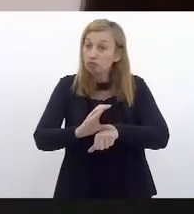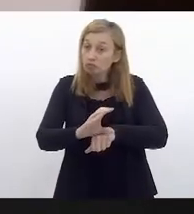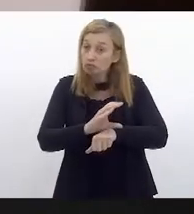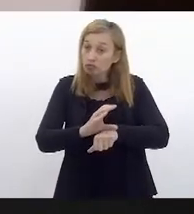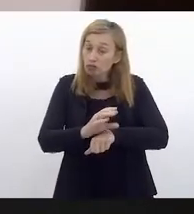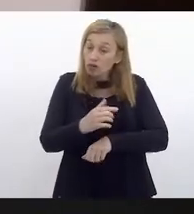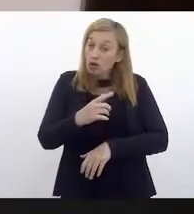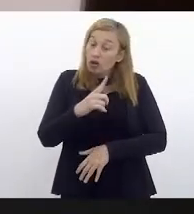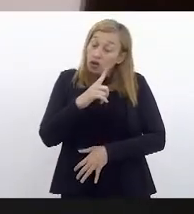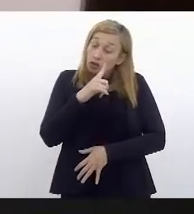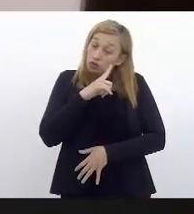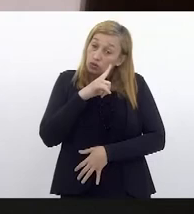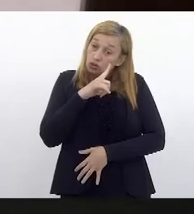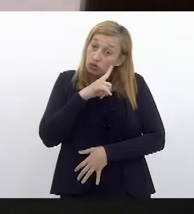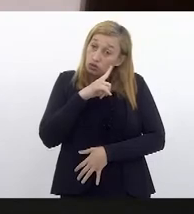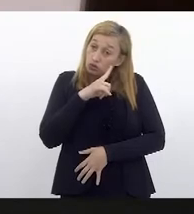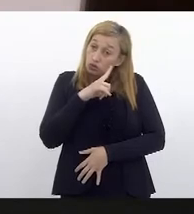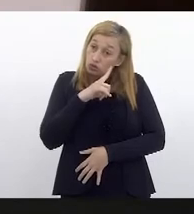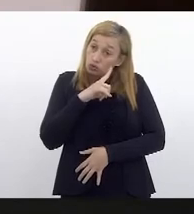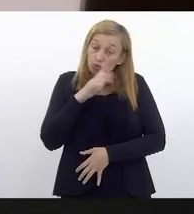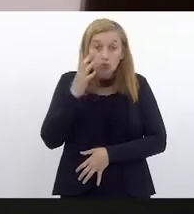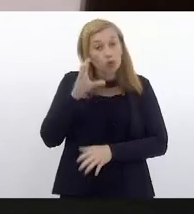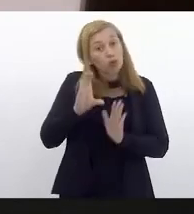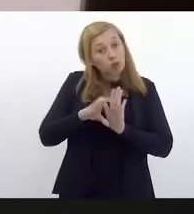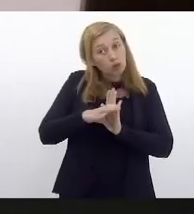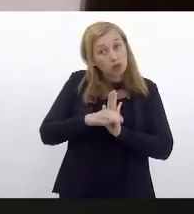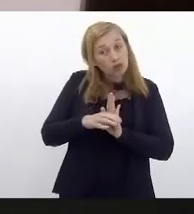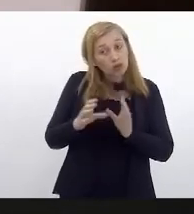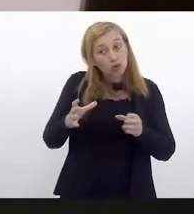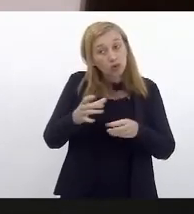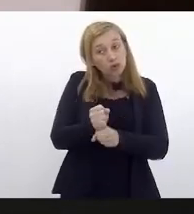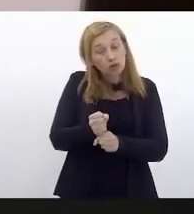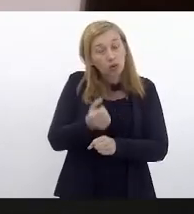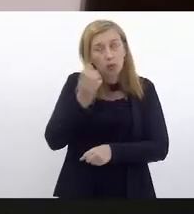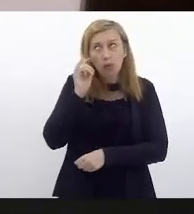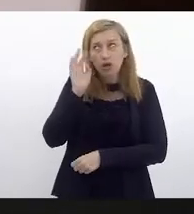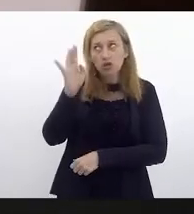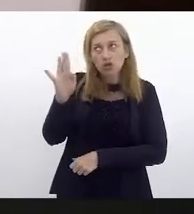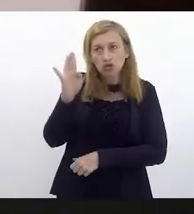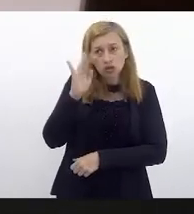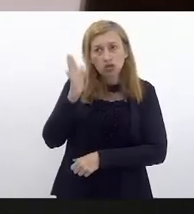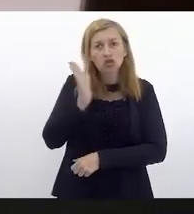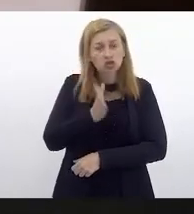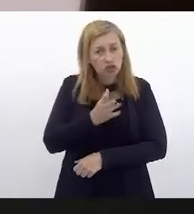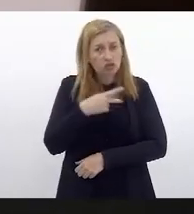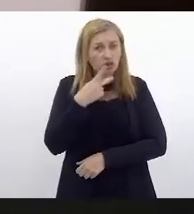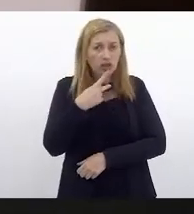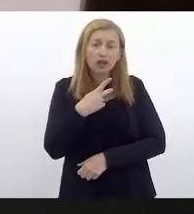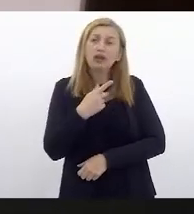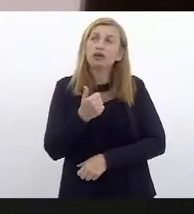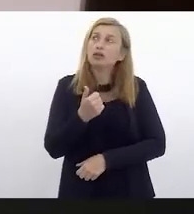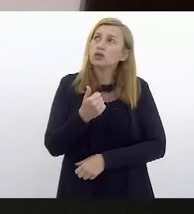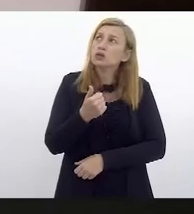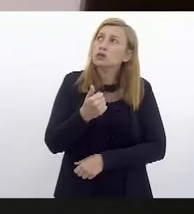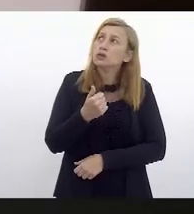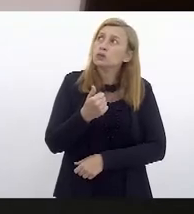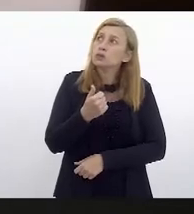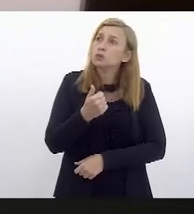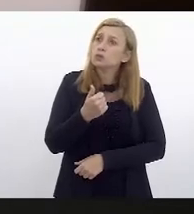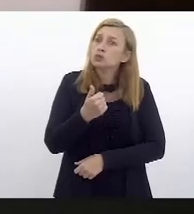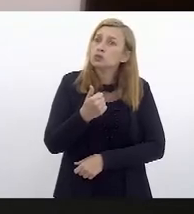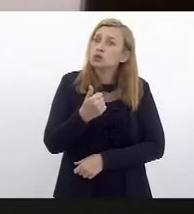eu tinha esse conceito contábil. Eu imaginava, cheguei a explicitar em discurso, que